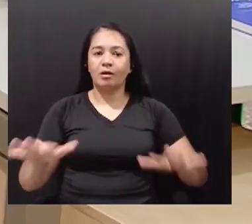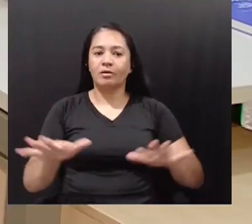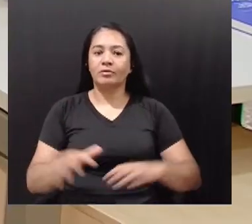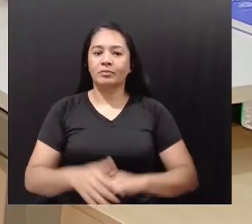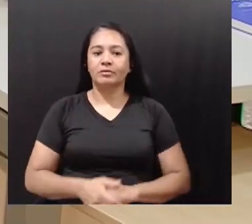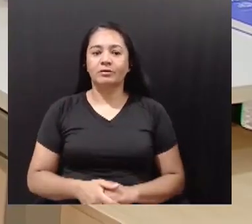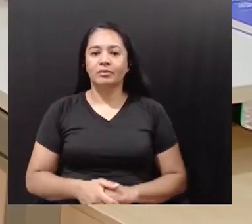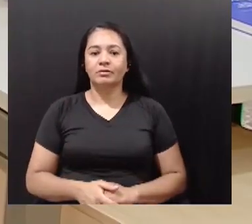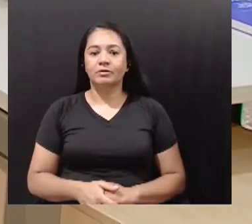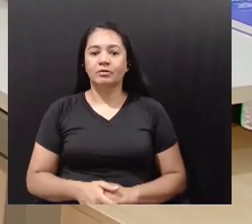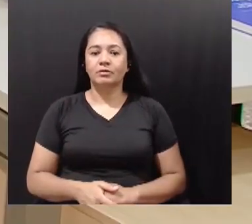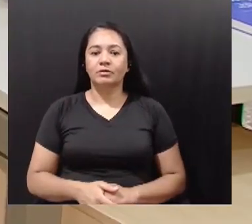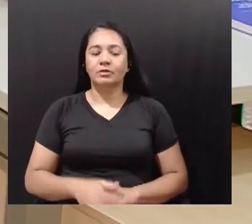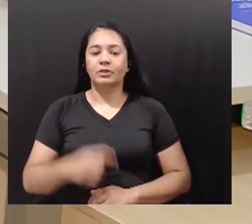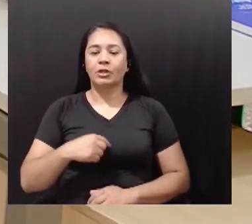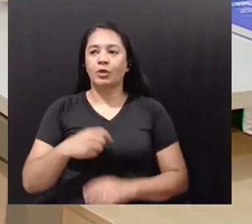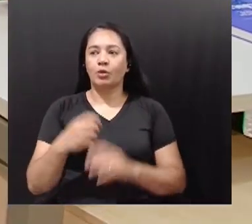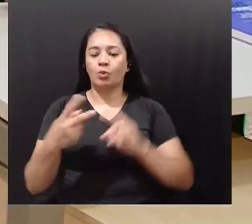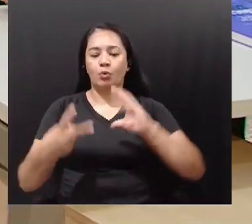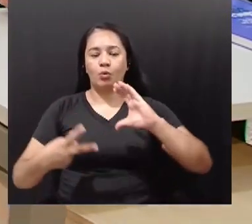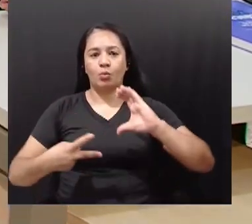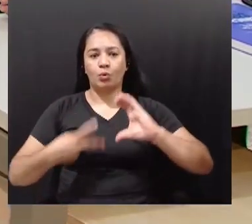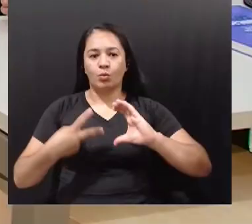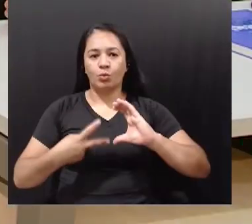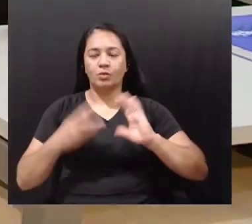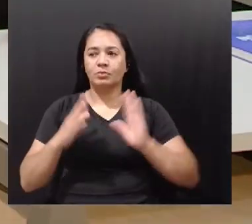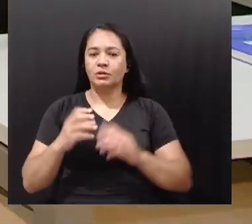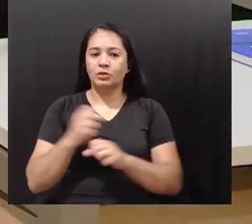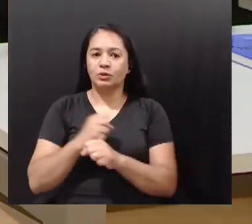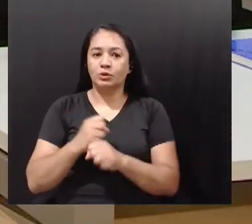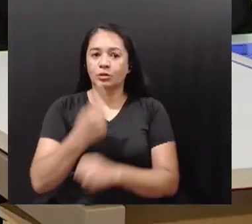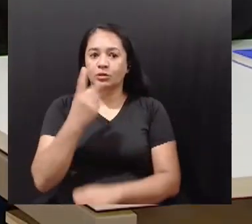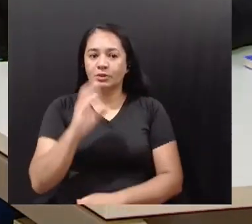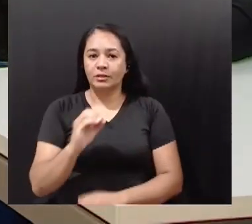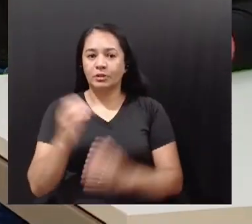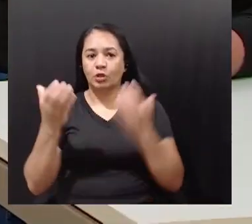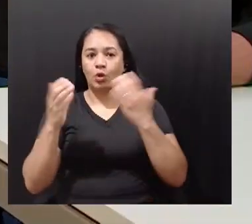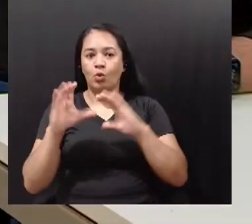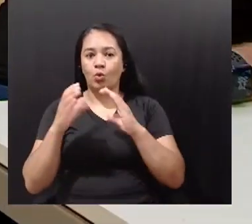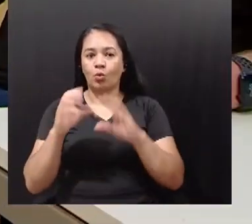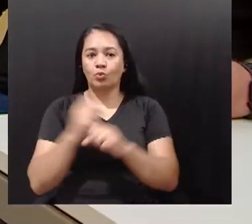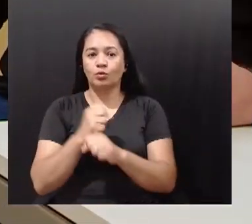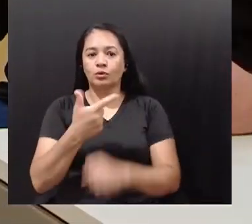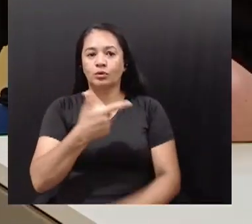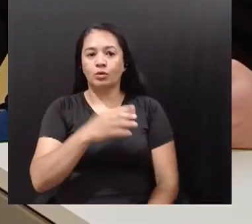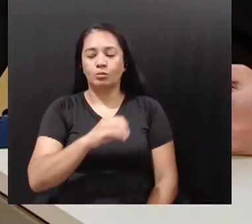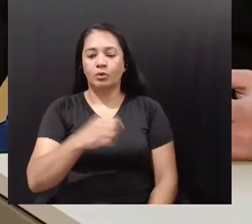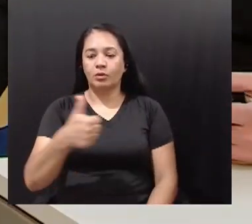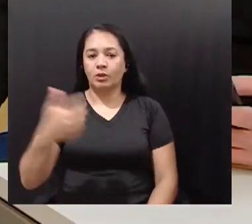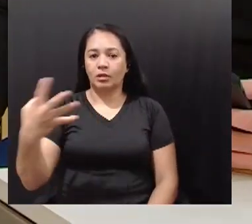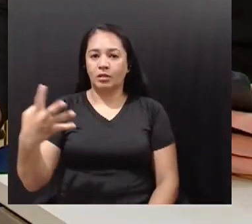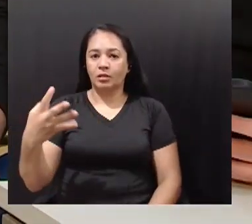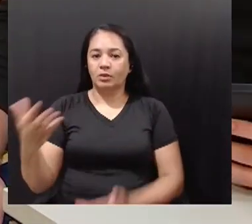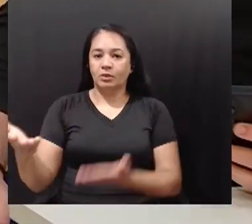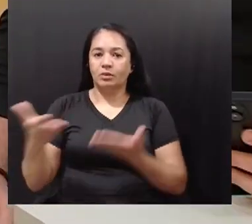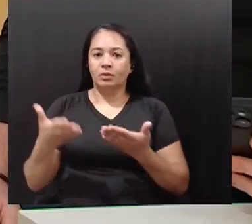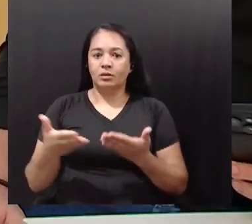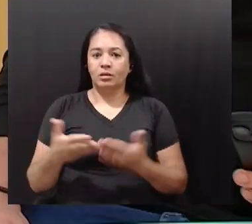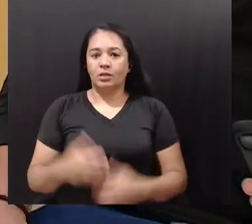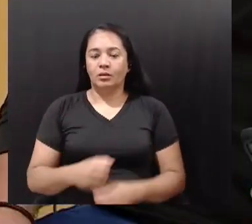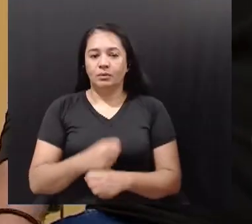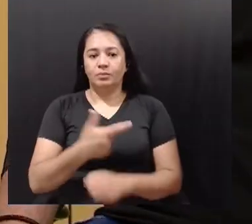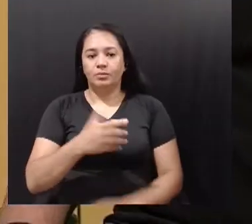estou aqui na Câmara tem 10 anos, entrei no concurso de 2014, fui convocado em 2015 e